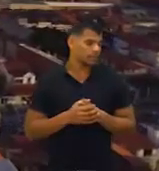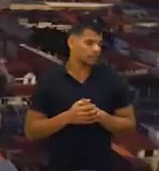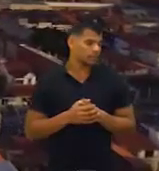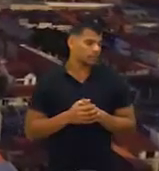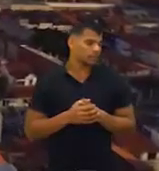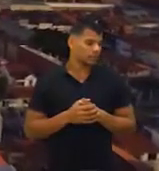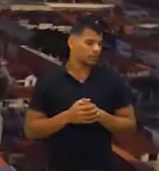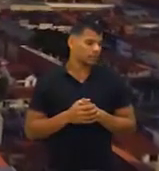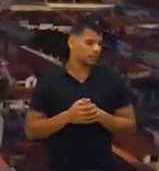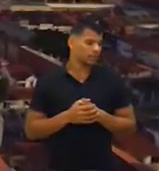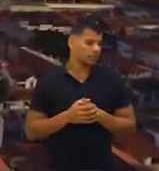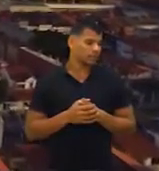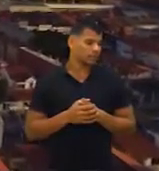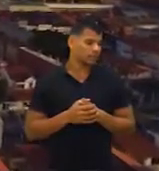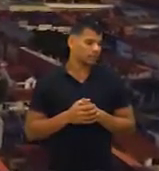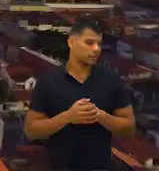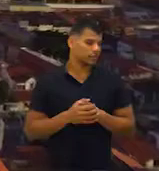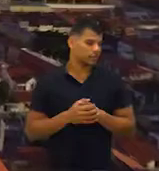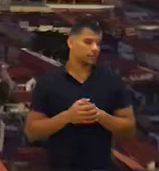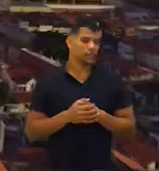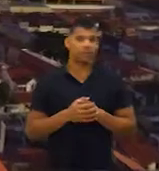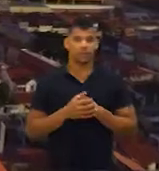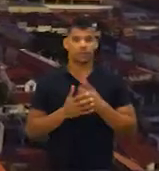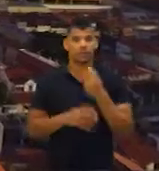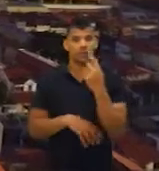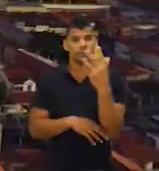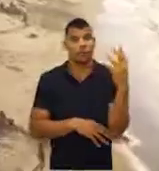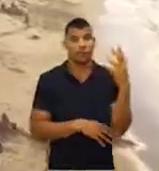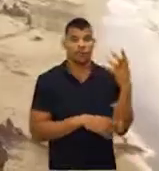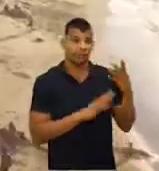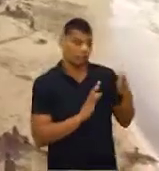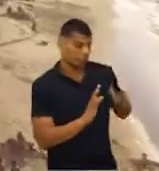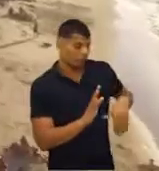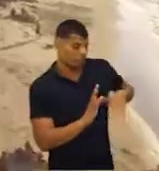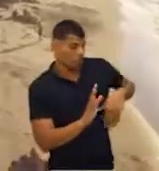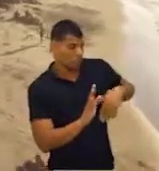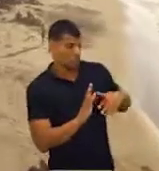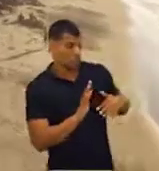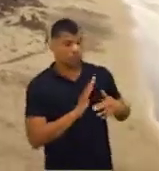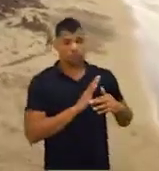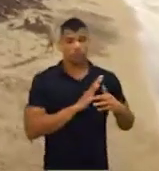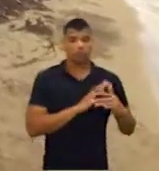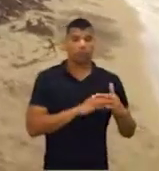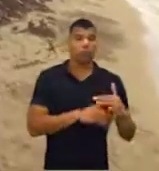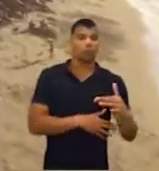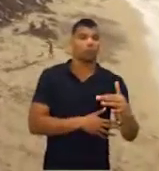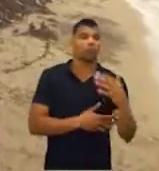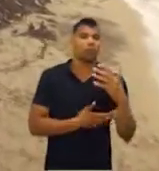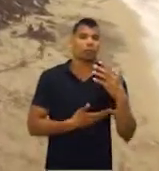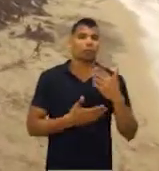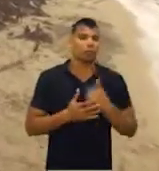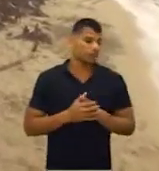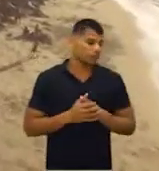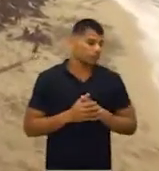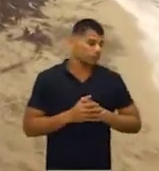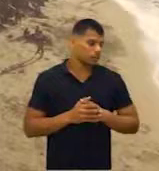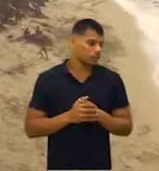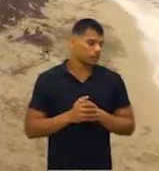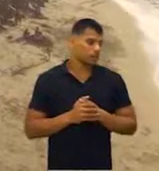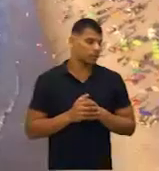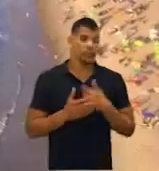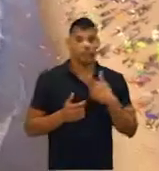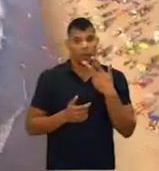Palmeira que brilha, brilha o ar, brilha tão bela, brilha na sua